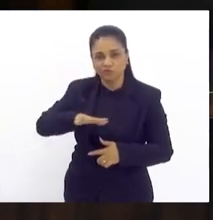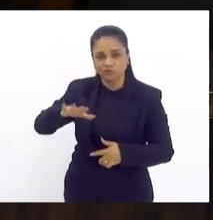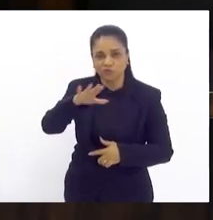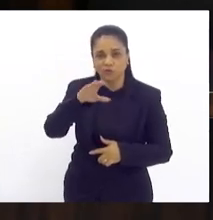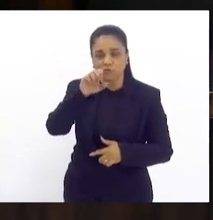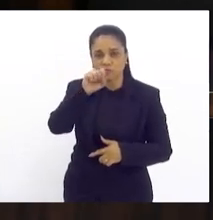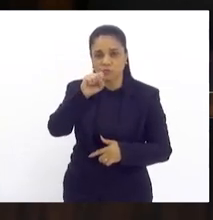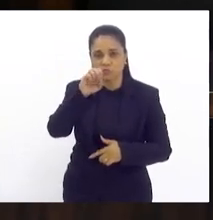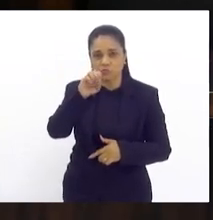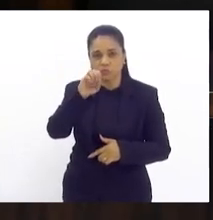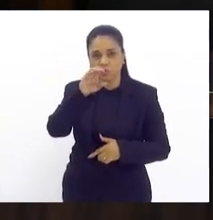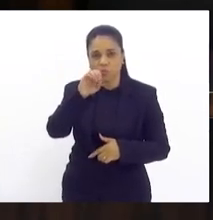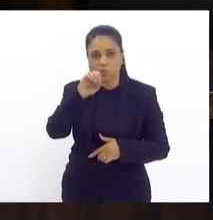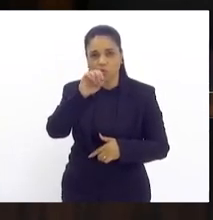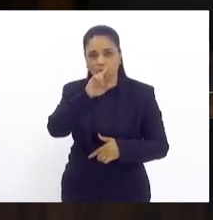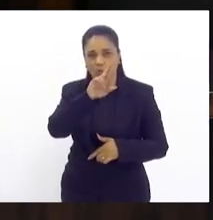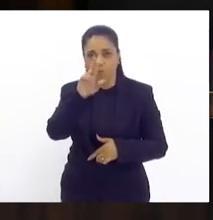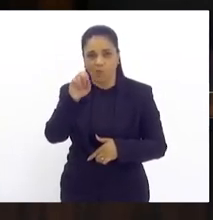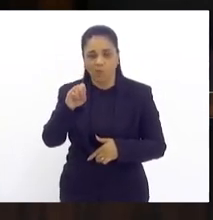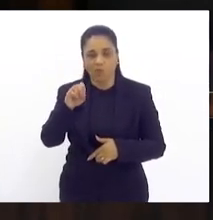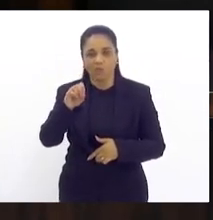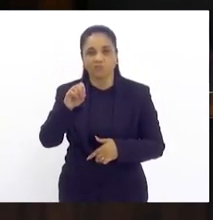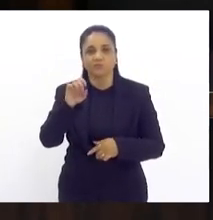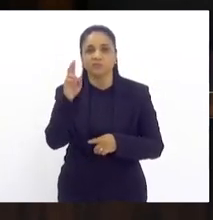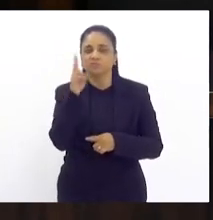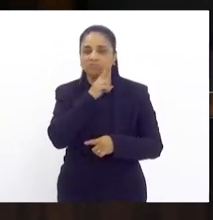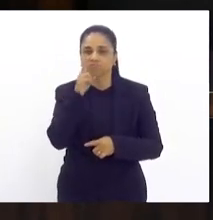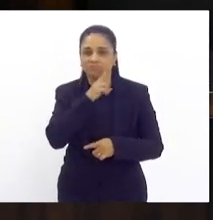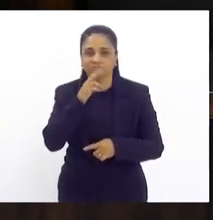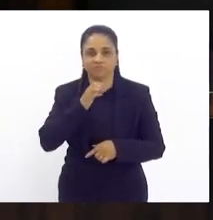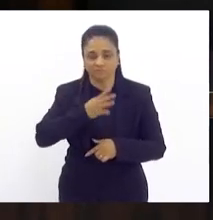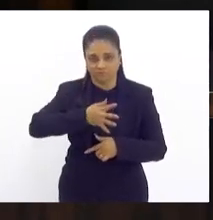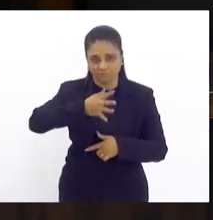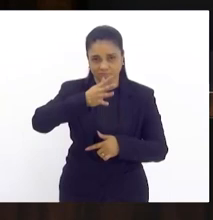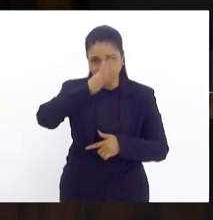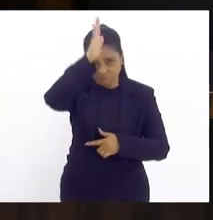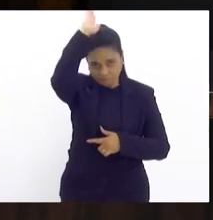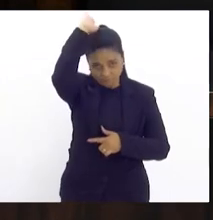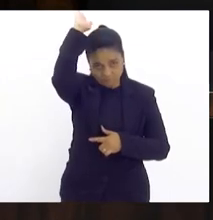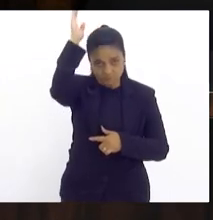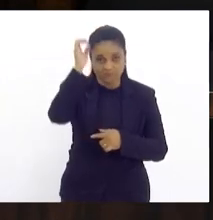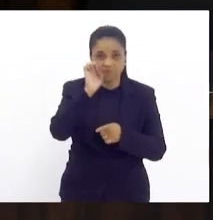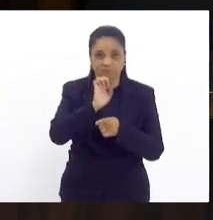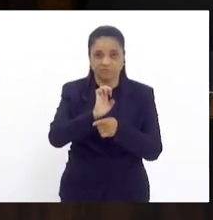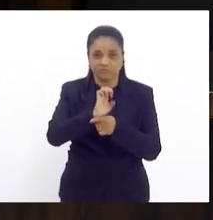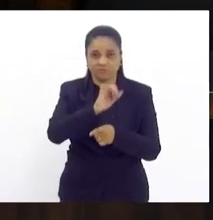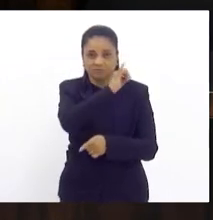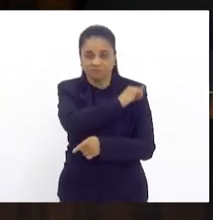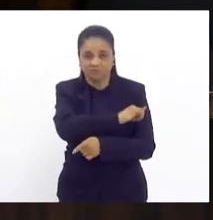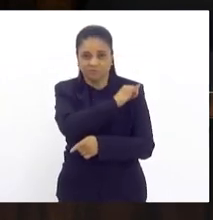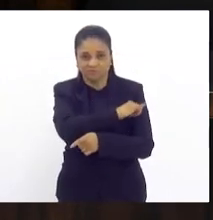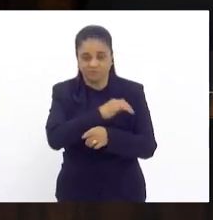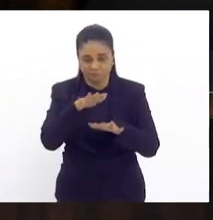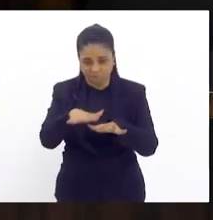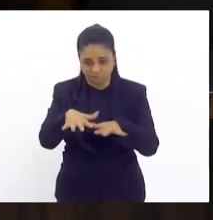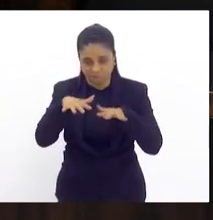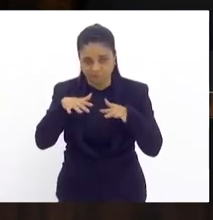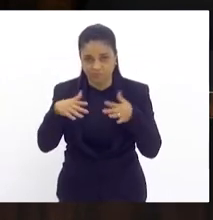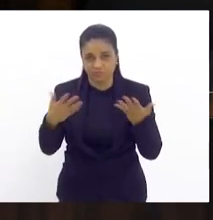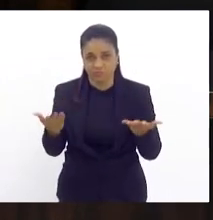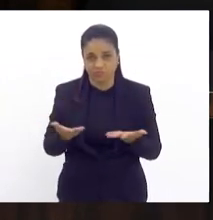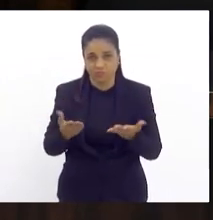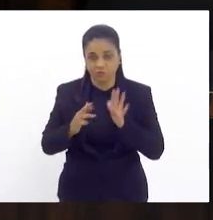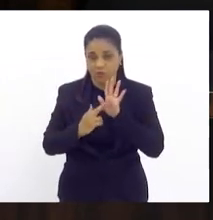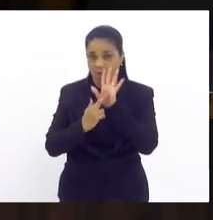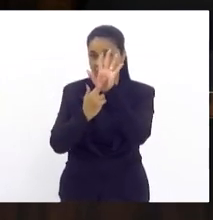Socorros e Emergência do Corpo de Bombeiros do Estado do Rio de Janeiro. Nesse ato, ele também